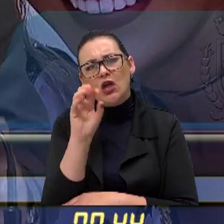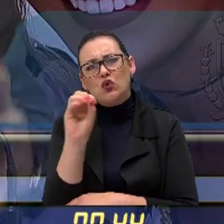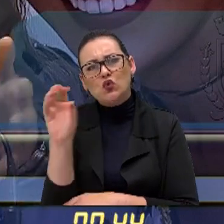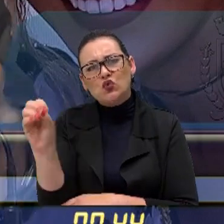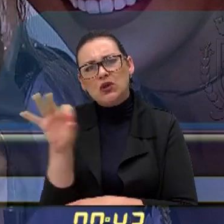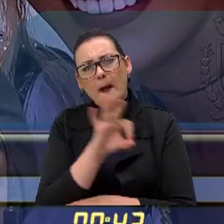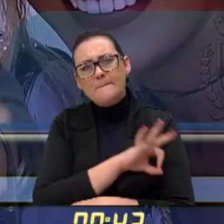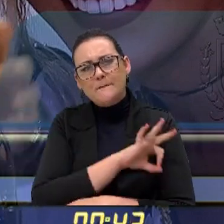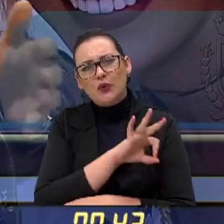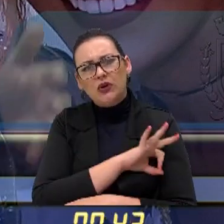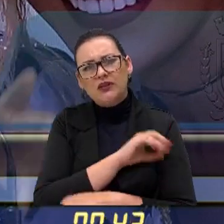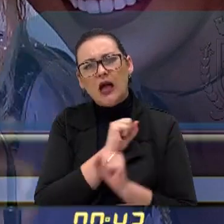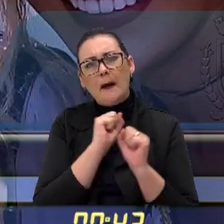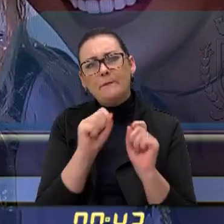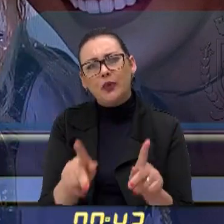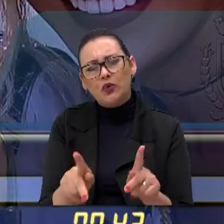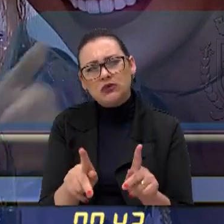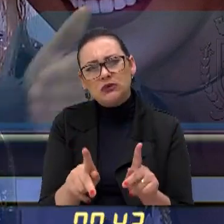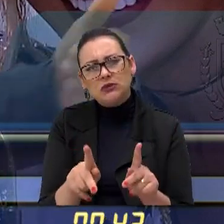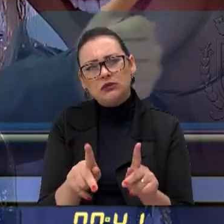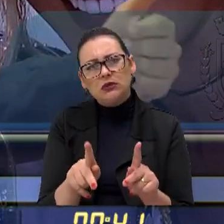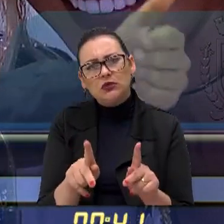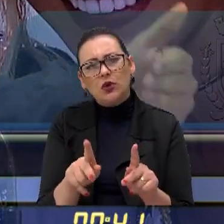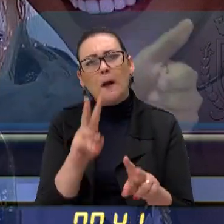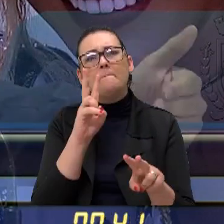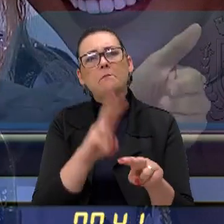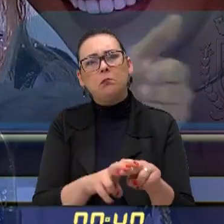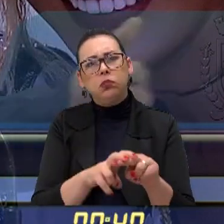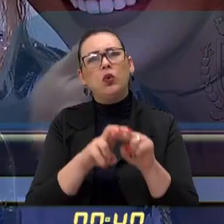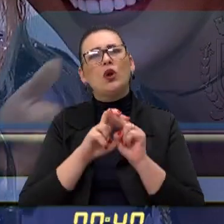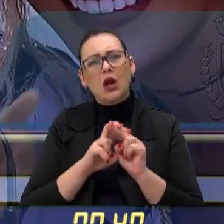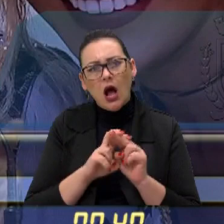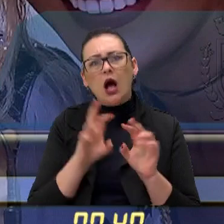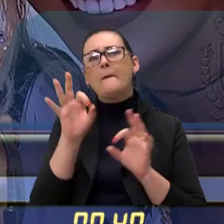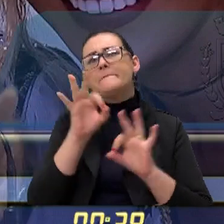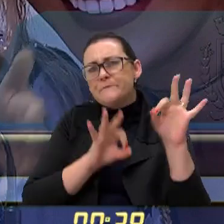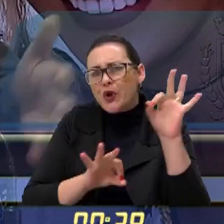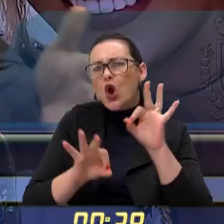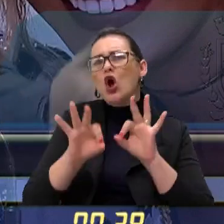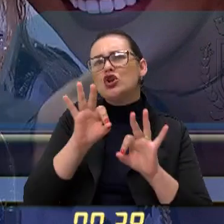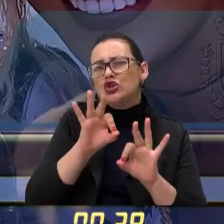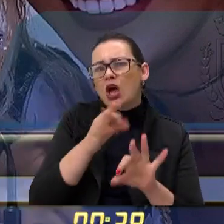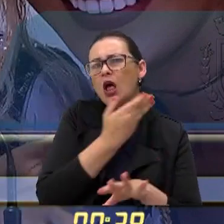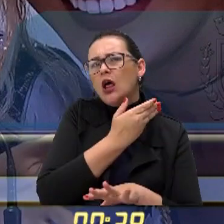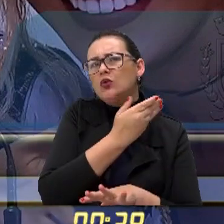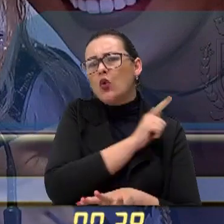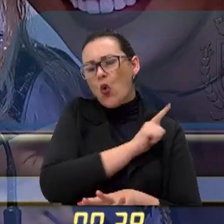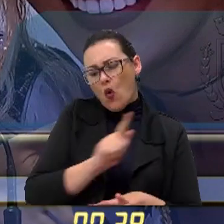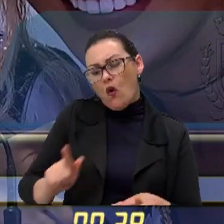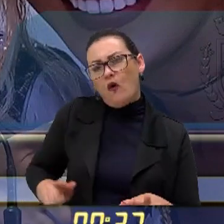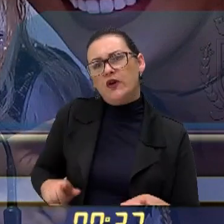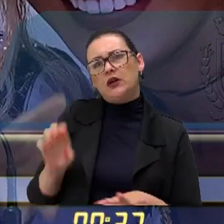1.200 brigadianos por aposentadoria em virtude do projeto do governador Leite.